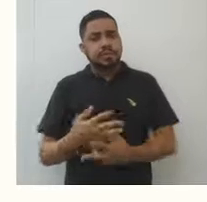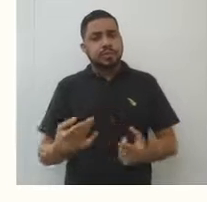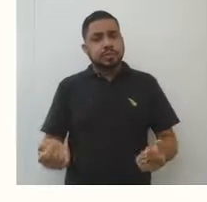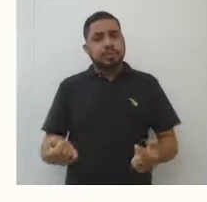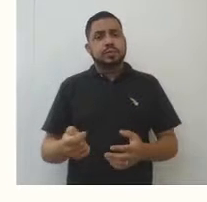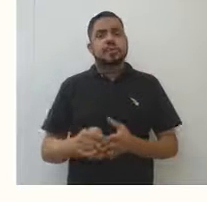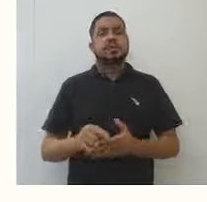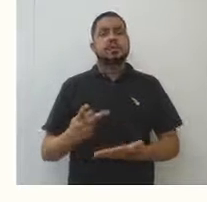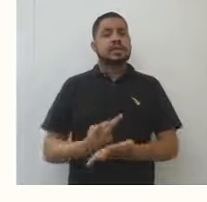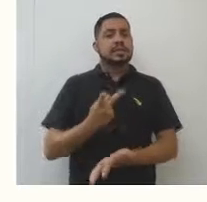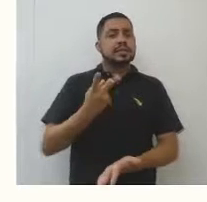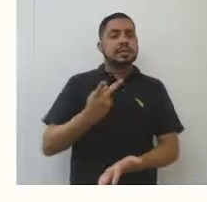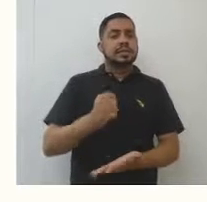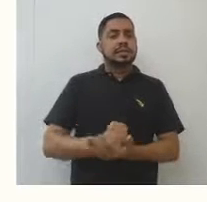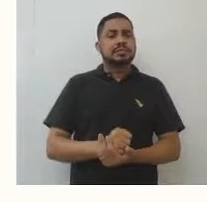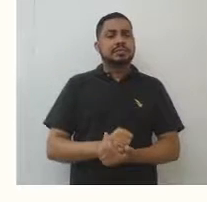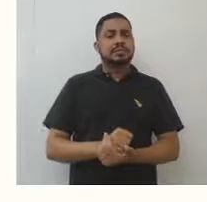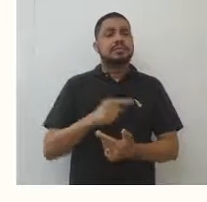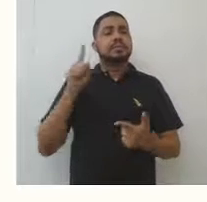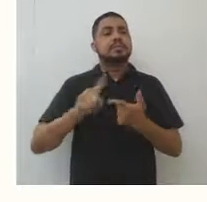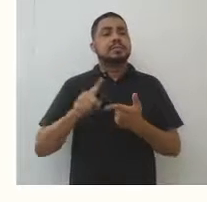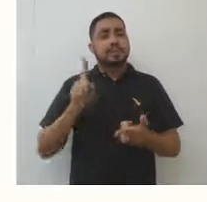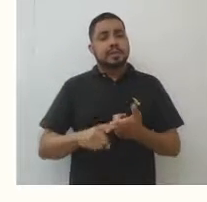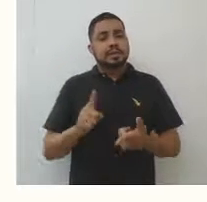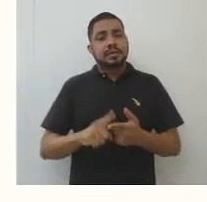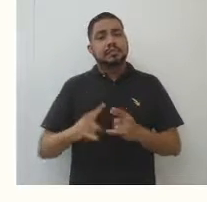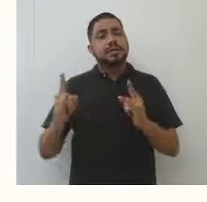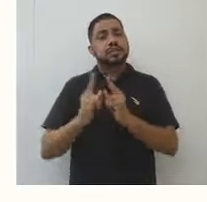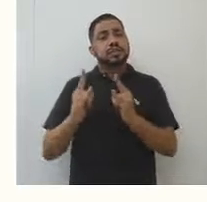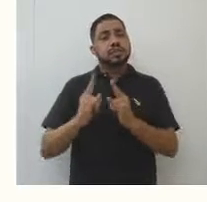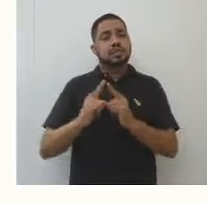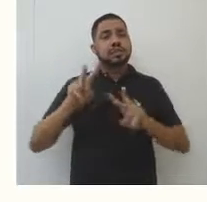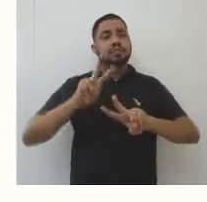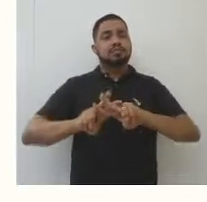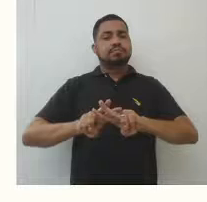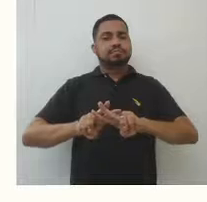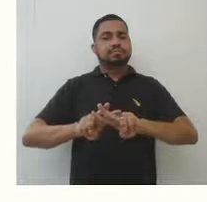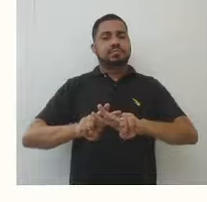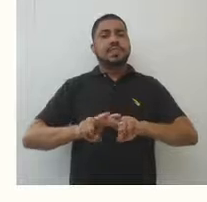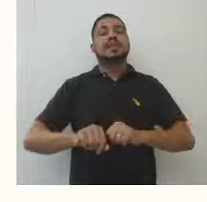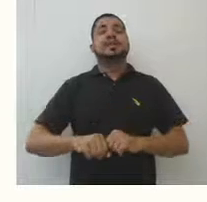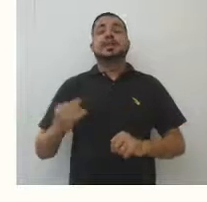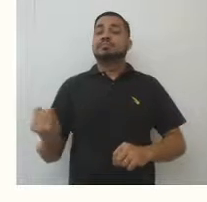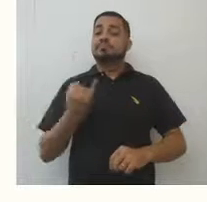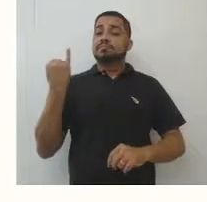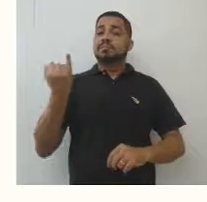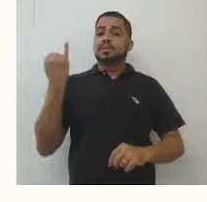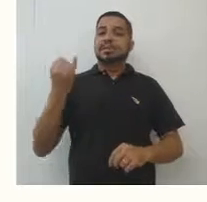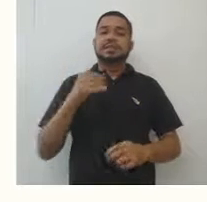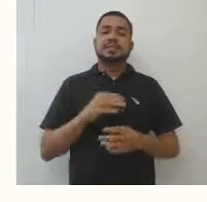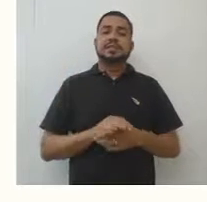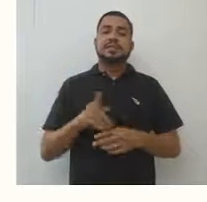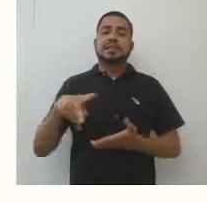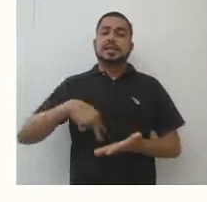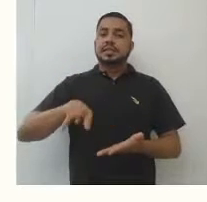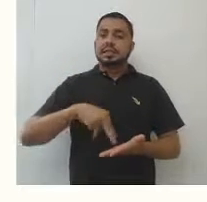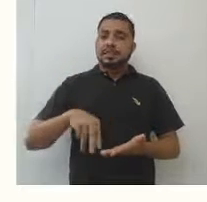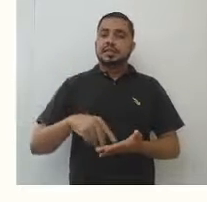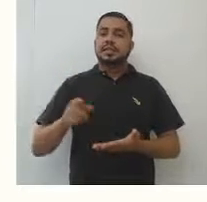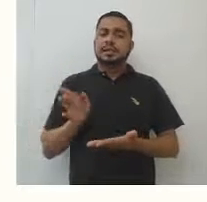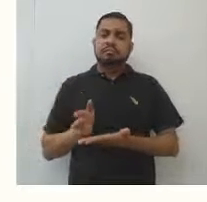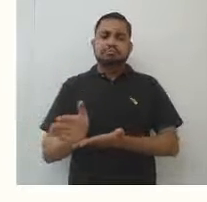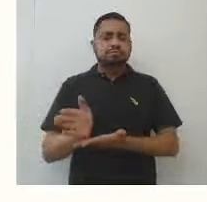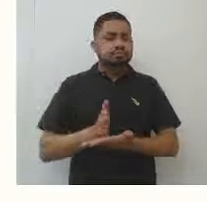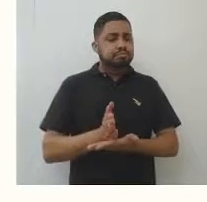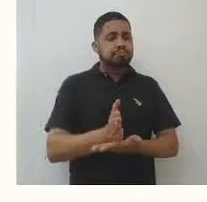de acidentes. E até instituições penais. É importante que a gente observe que a dança ela é um viés